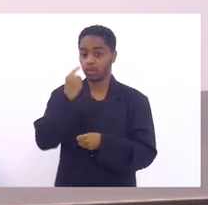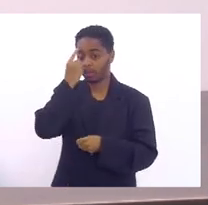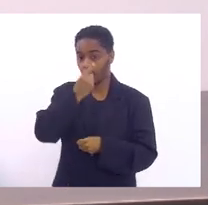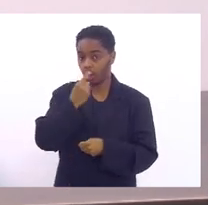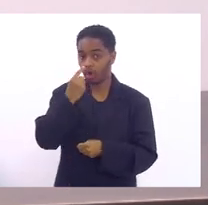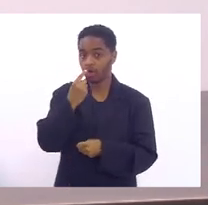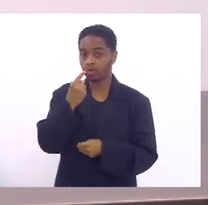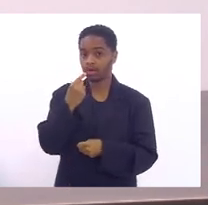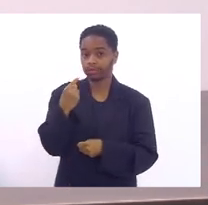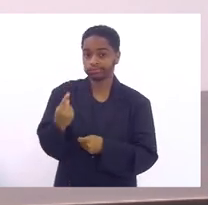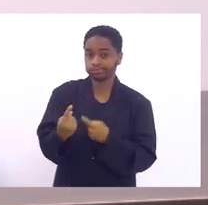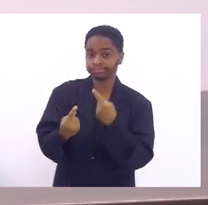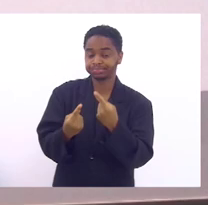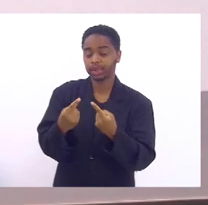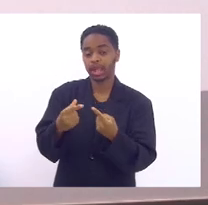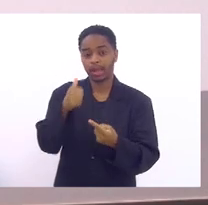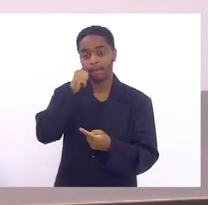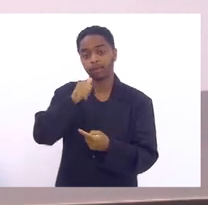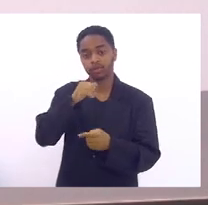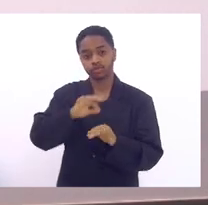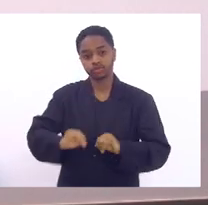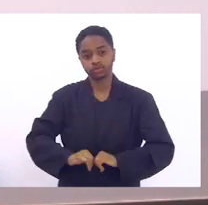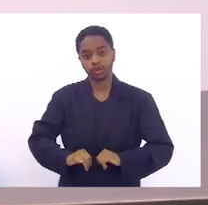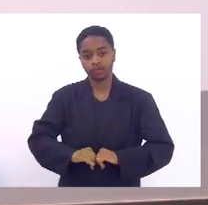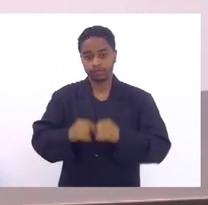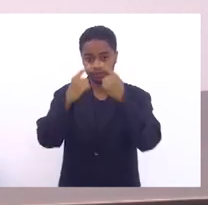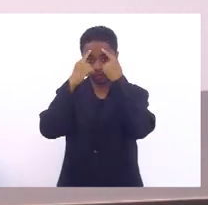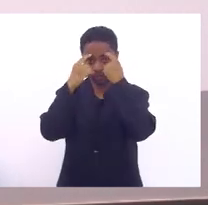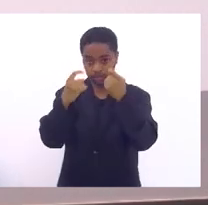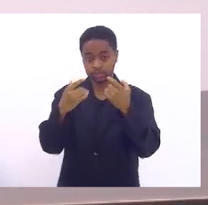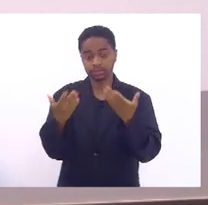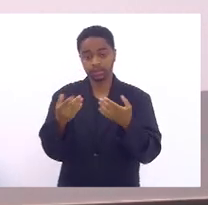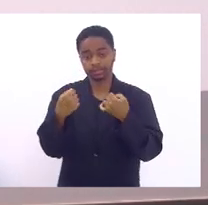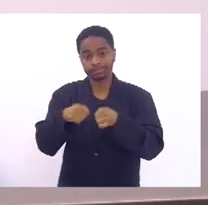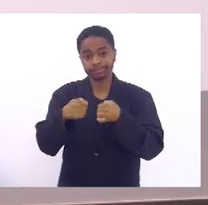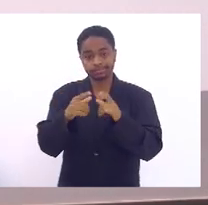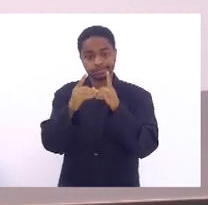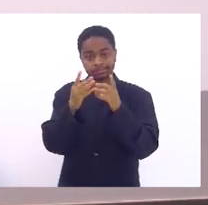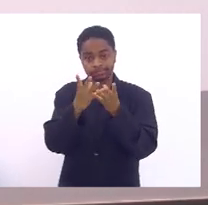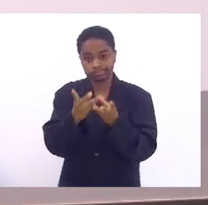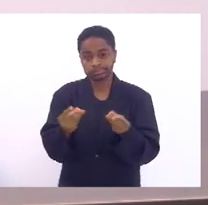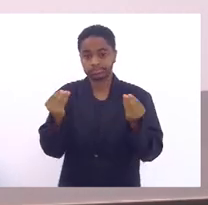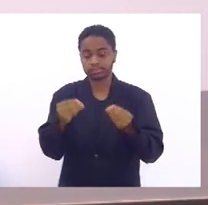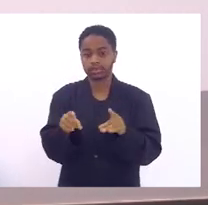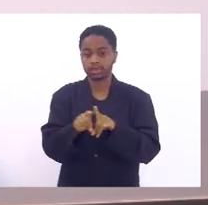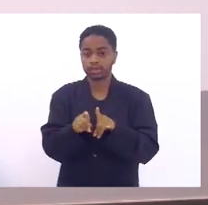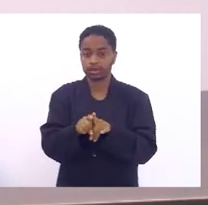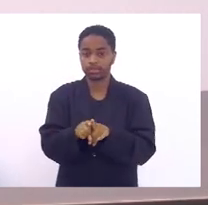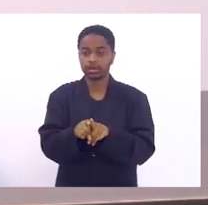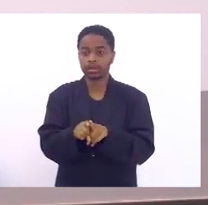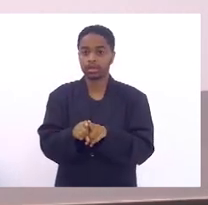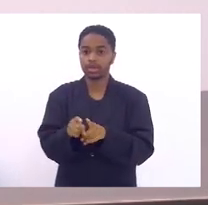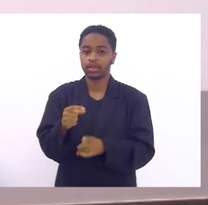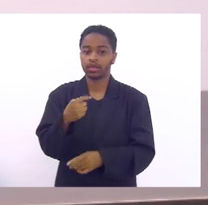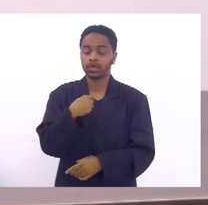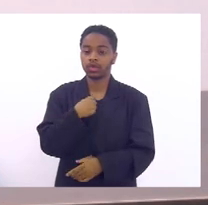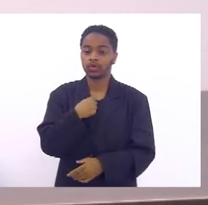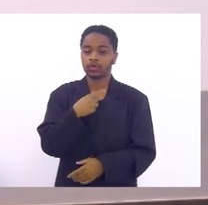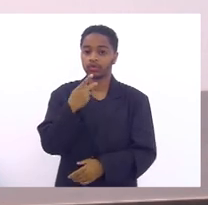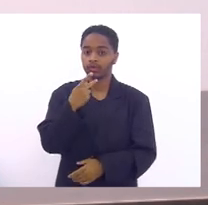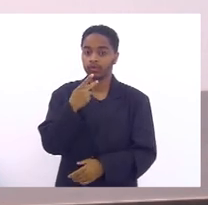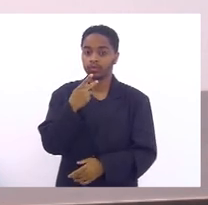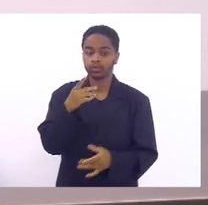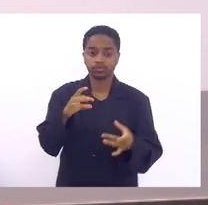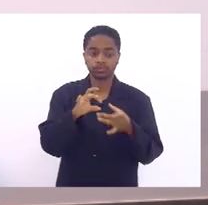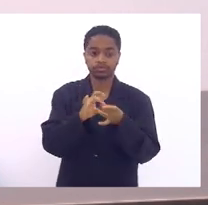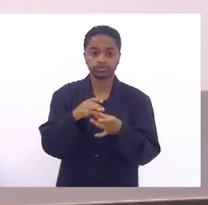cenário bem gritante né Eh e que precisa ser combatido E aí eu volto também pra Fala da